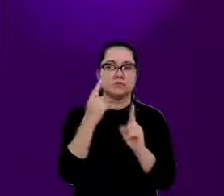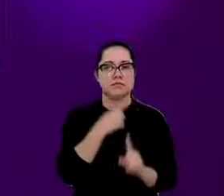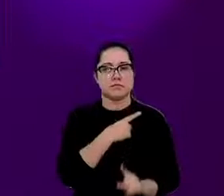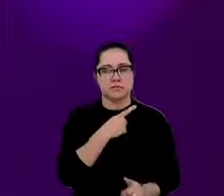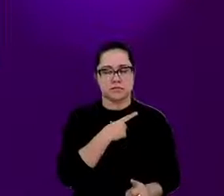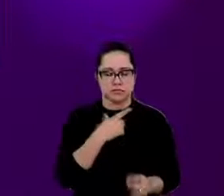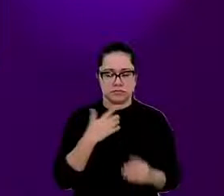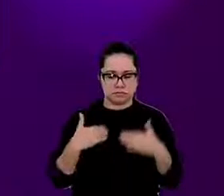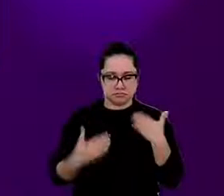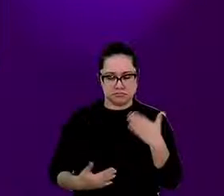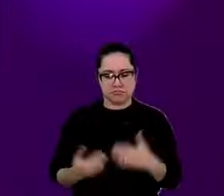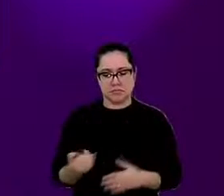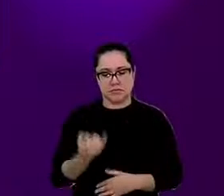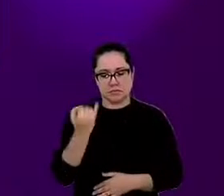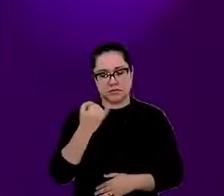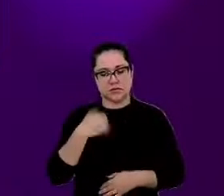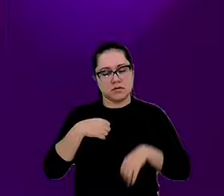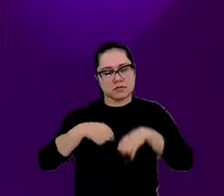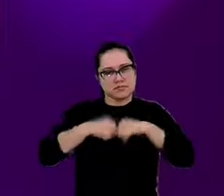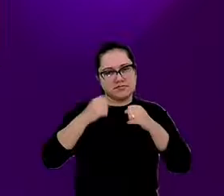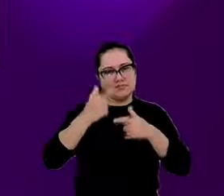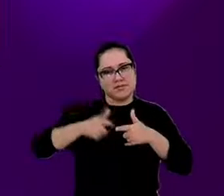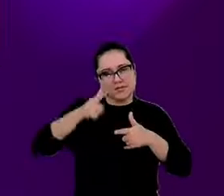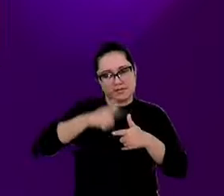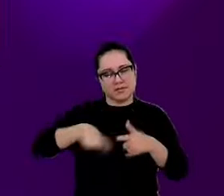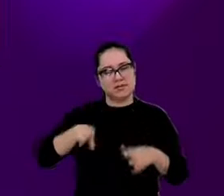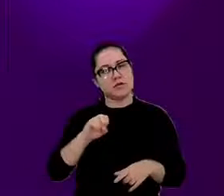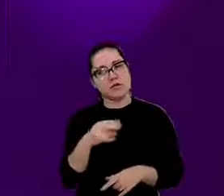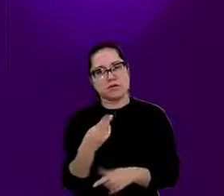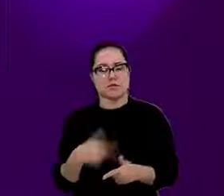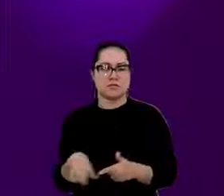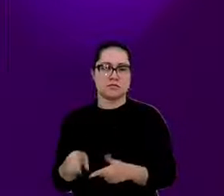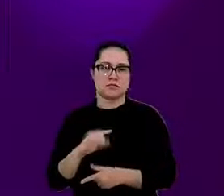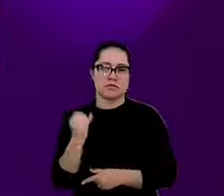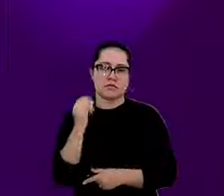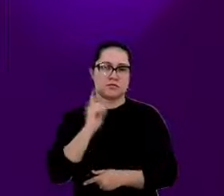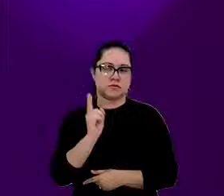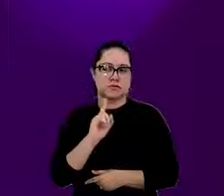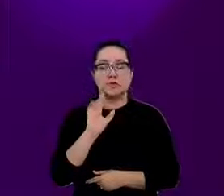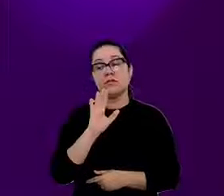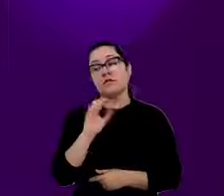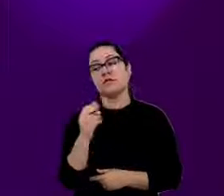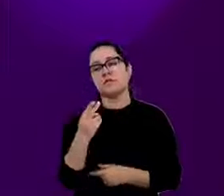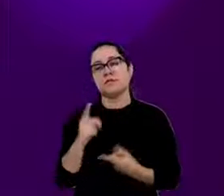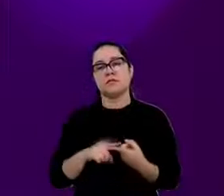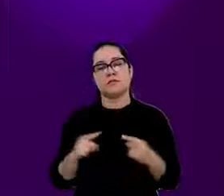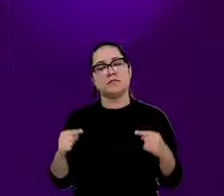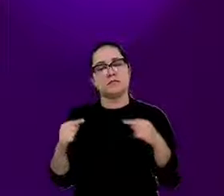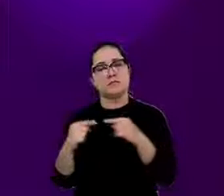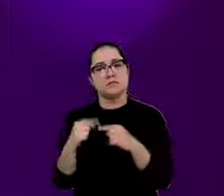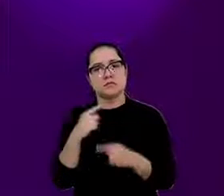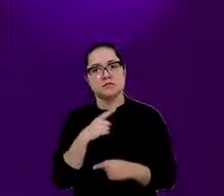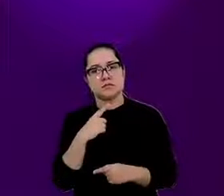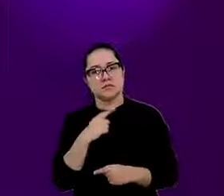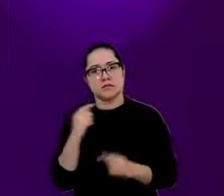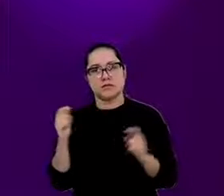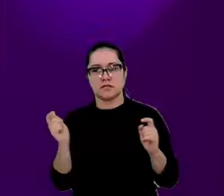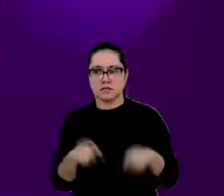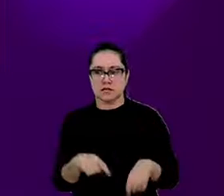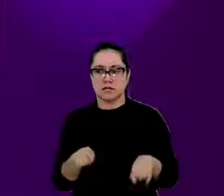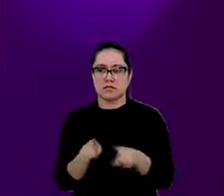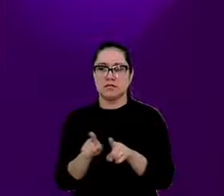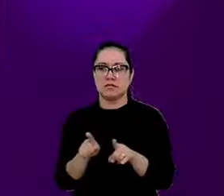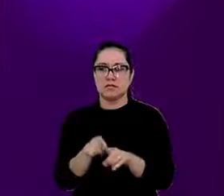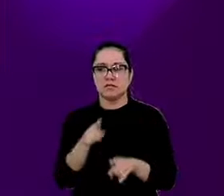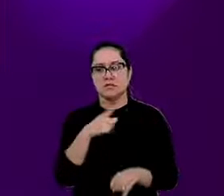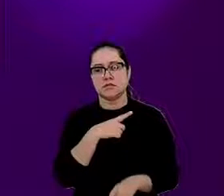anatomicamente importantes ou que não sejam importantes e que possa fazer rule-out, e também definição daquelas lesões que possam ser borderline e que você tenha